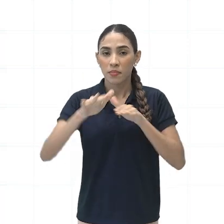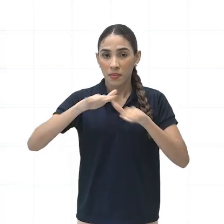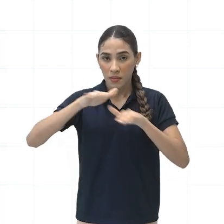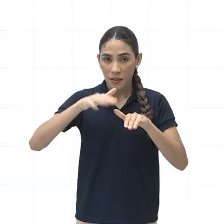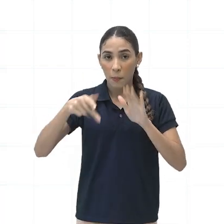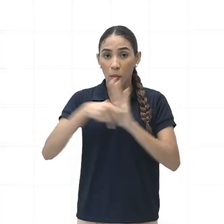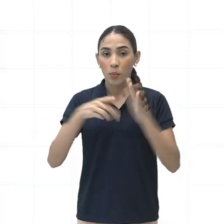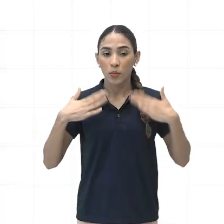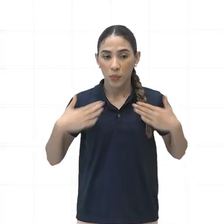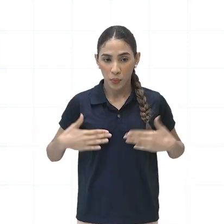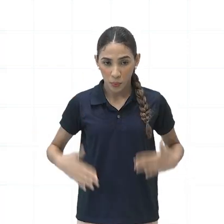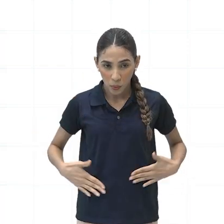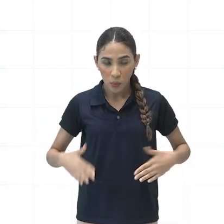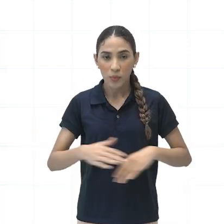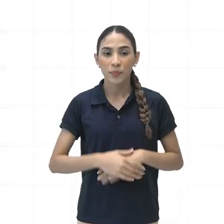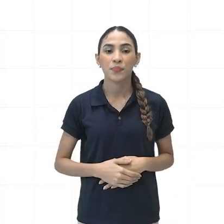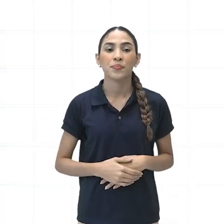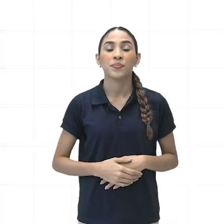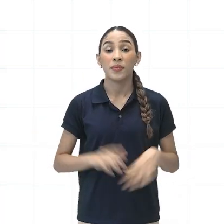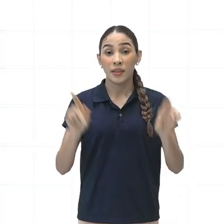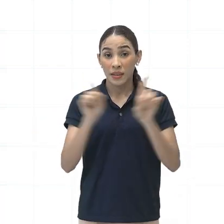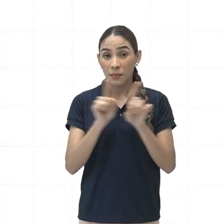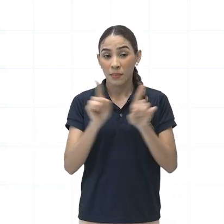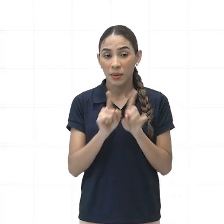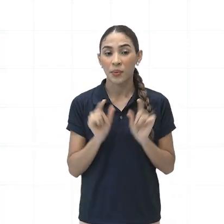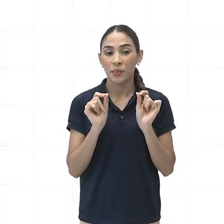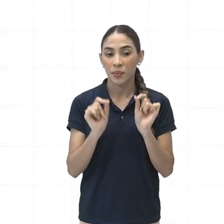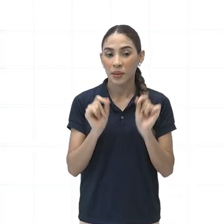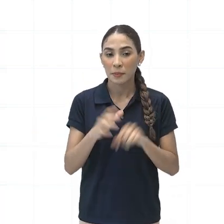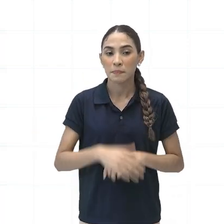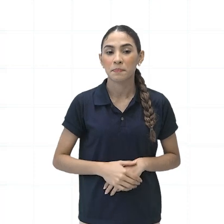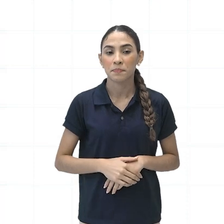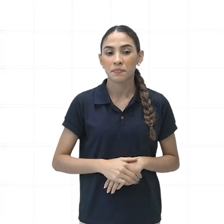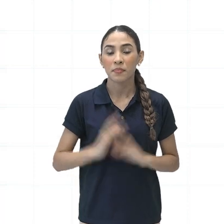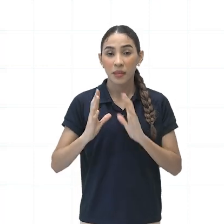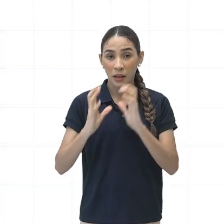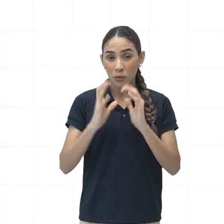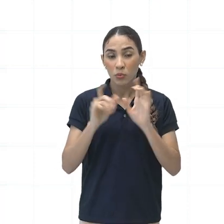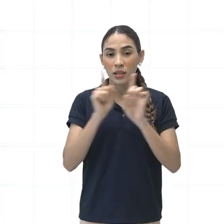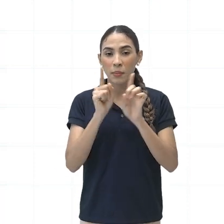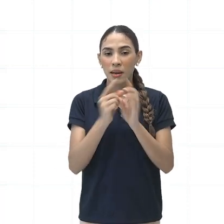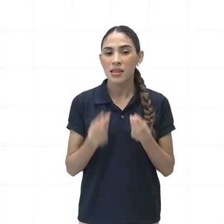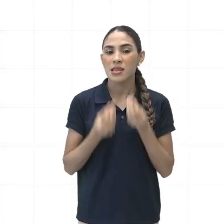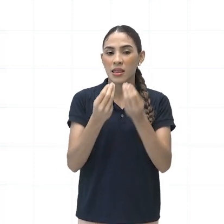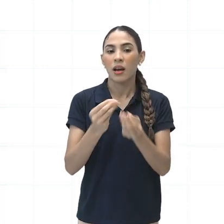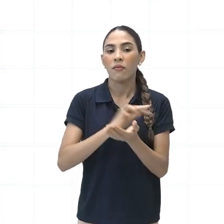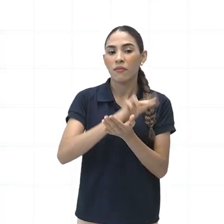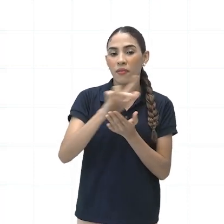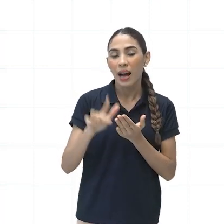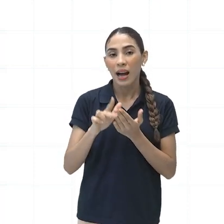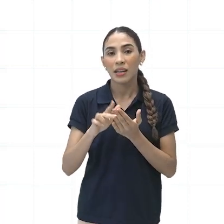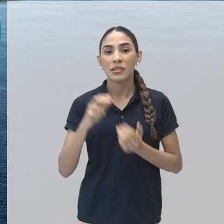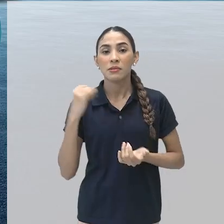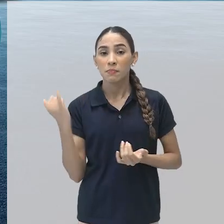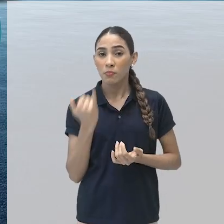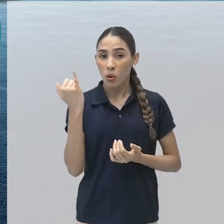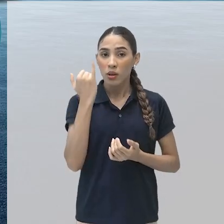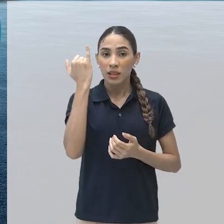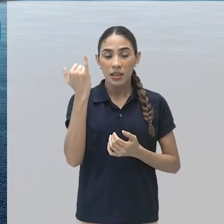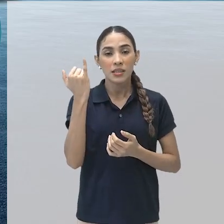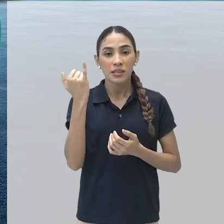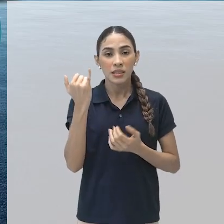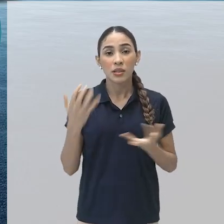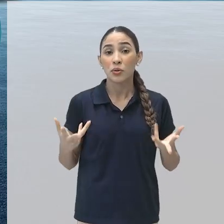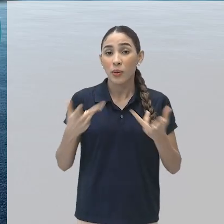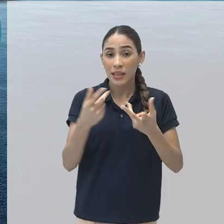movimento corporal. E não é só isso não, tá? As lutas, ela oferece vários benefícios aos seus